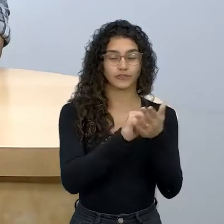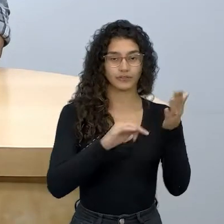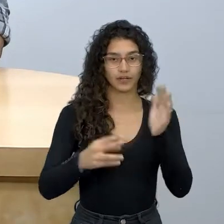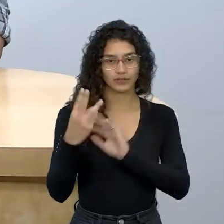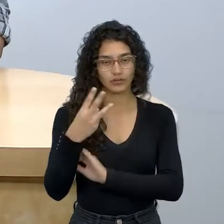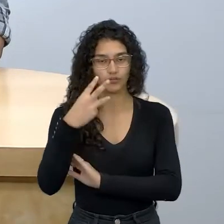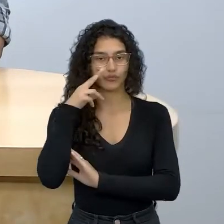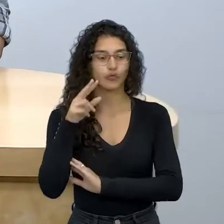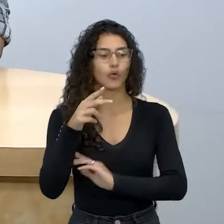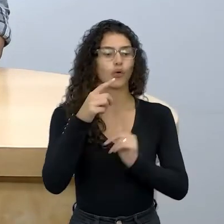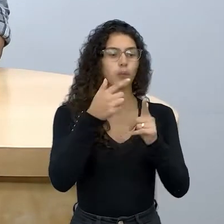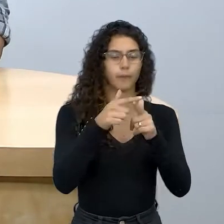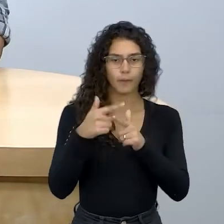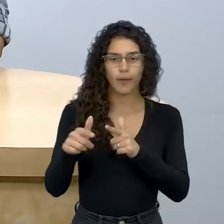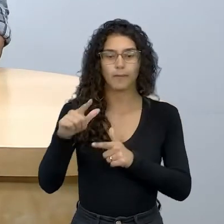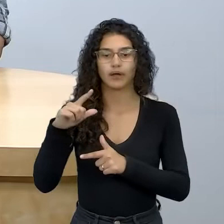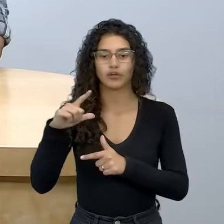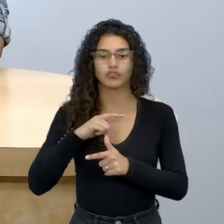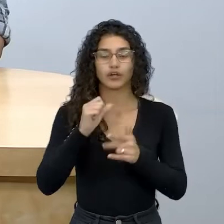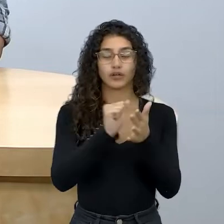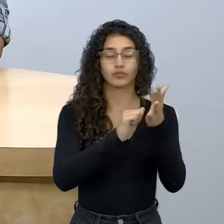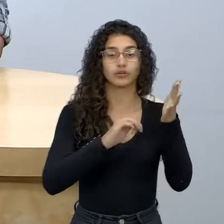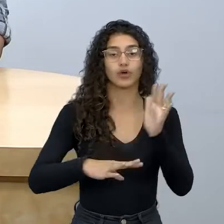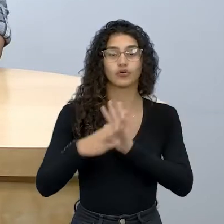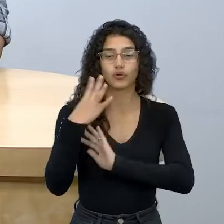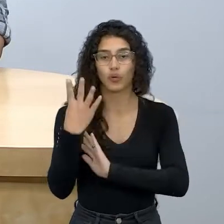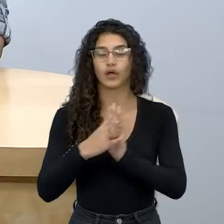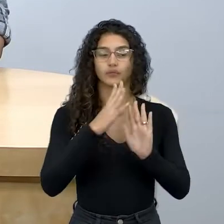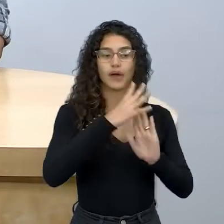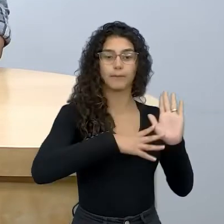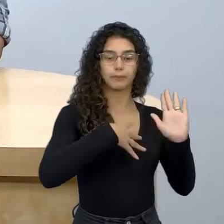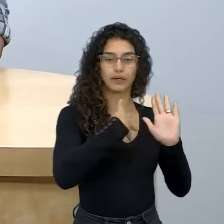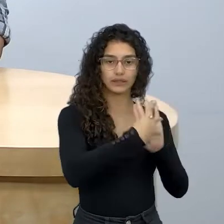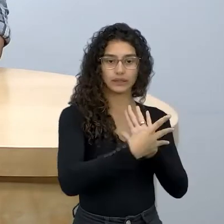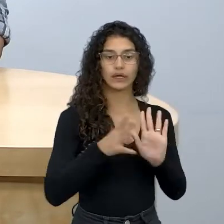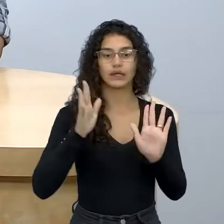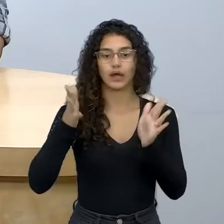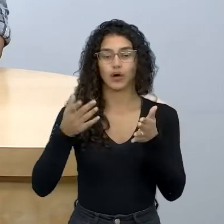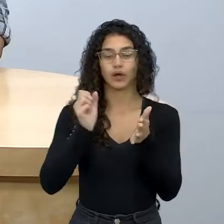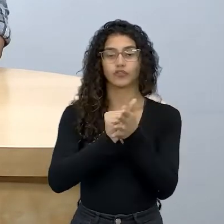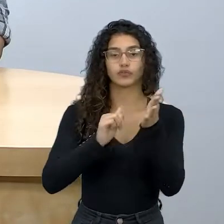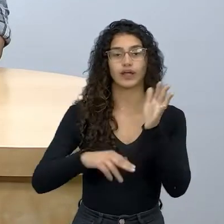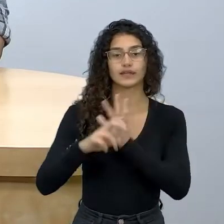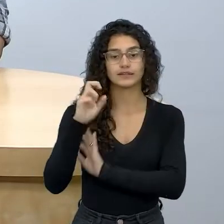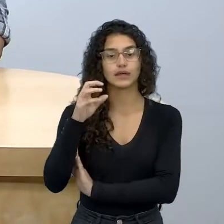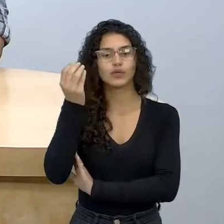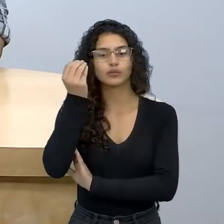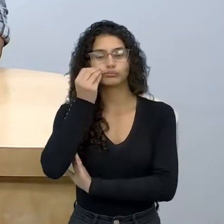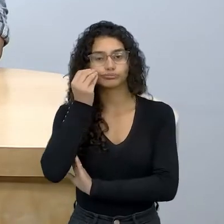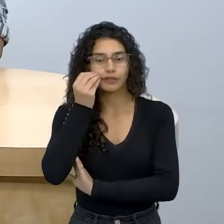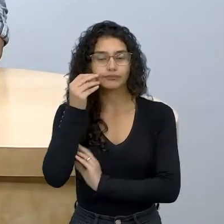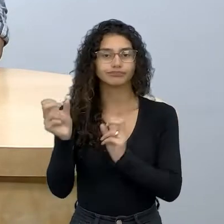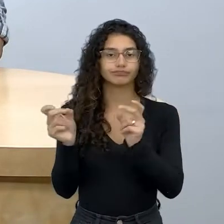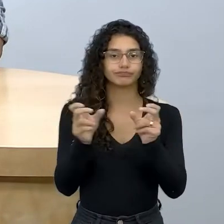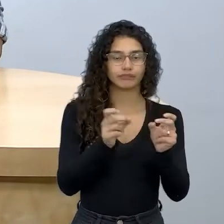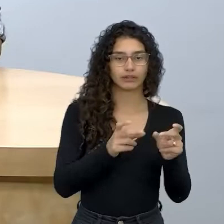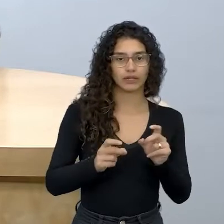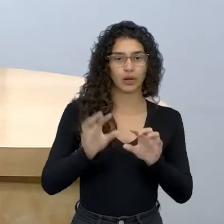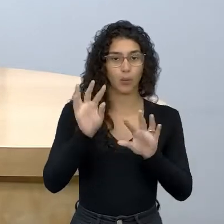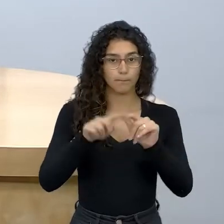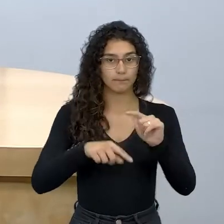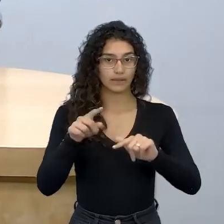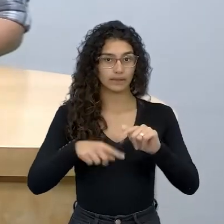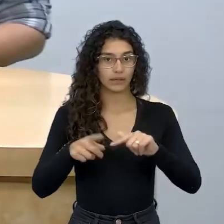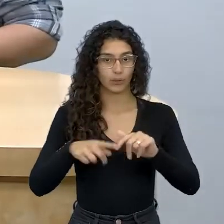social, né? No 4 a gente fez as planilhas de custo e agora no 5 a gente vai tentar vender esse produto, tudo